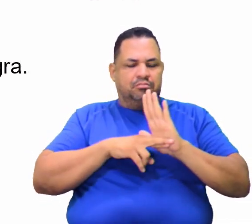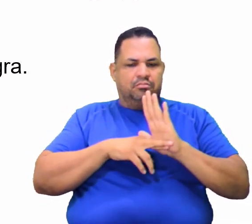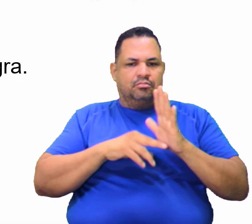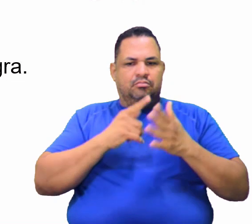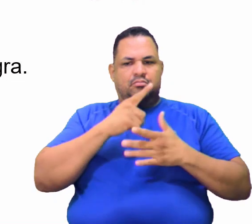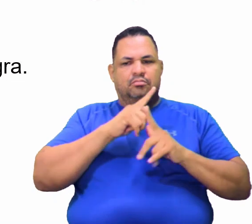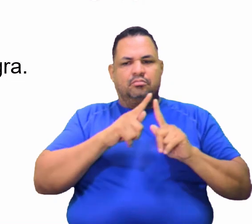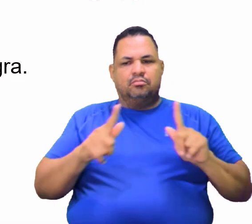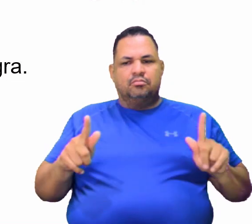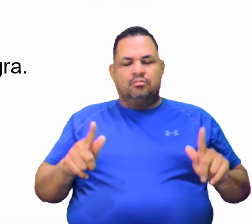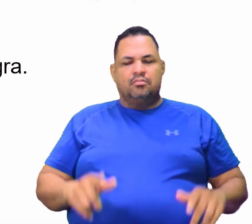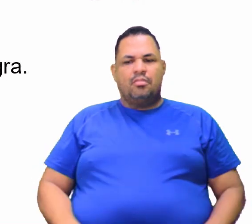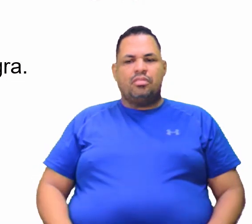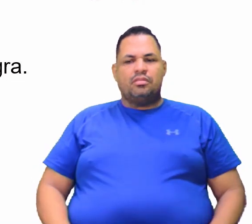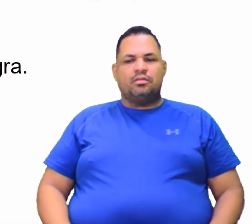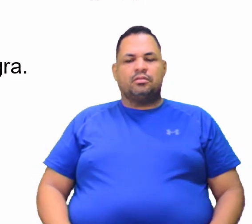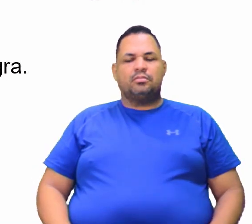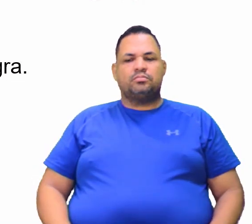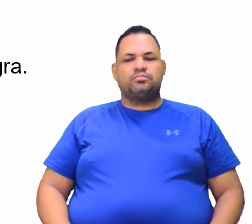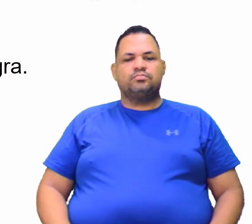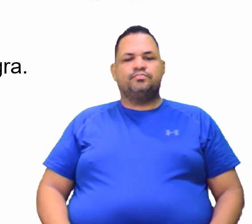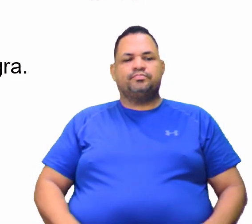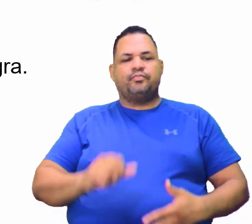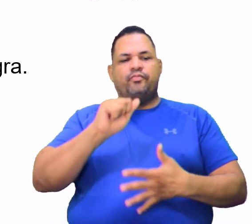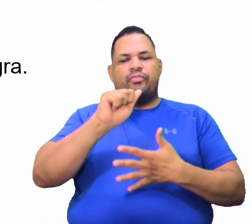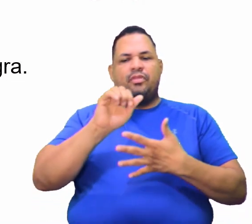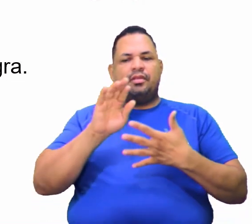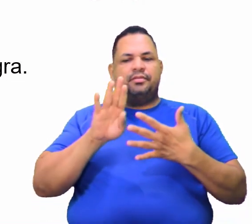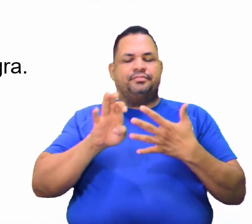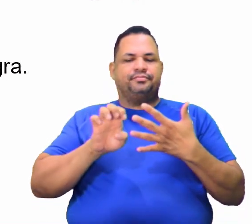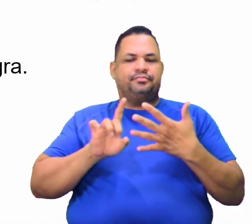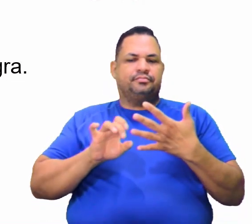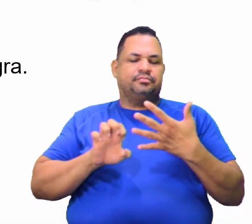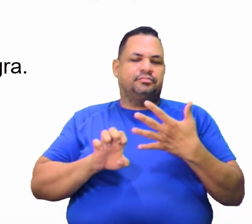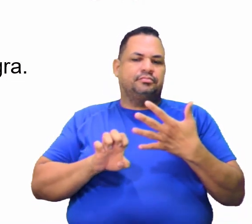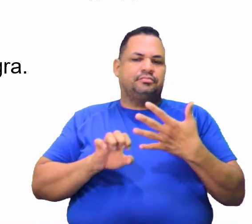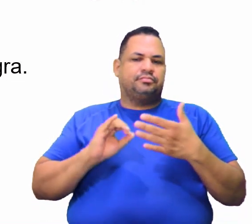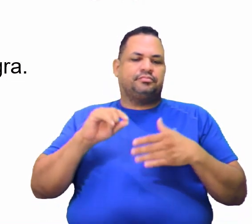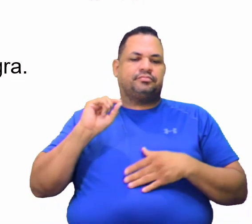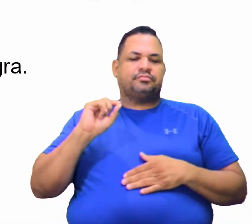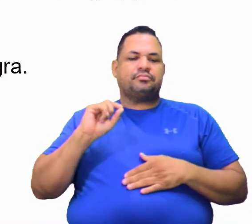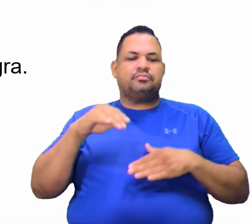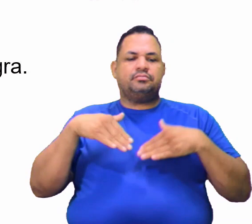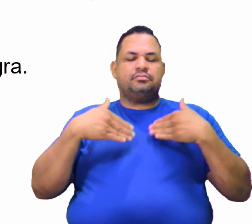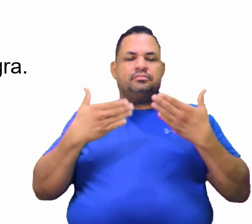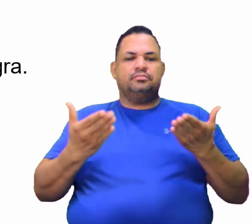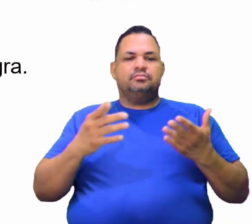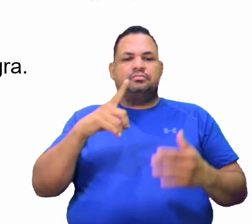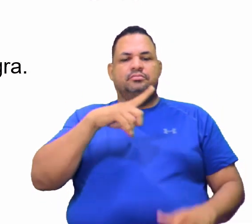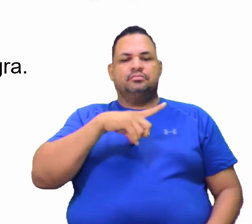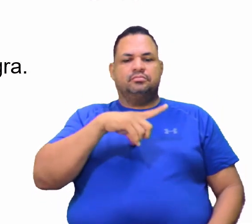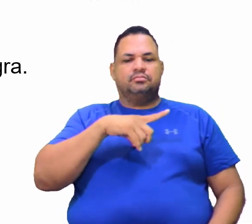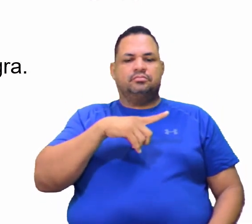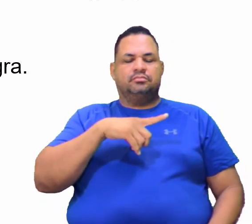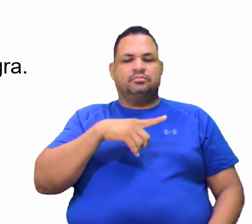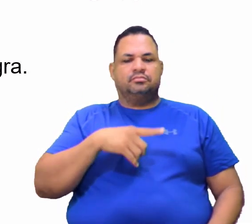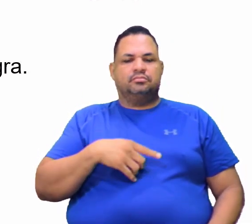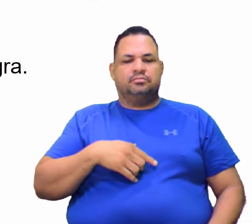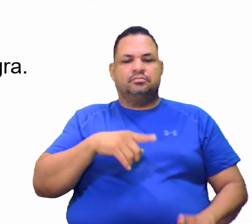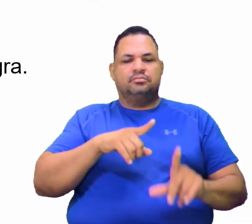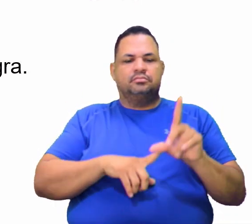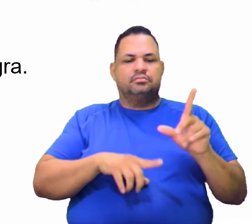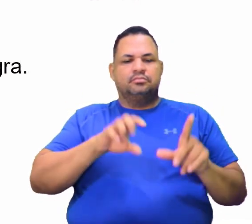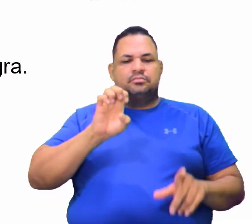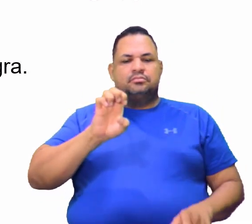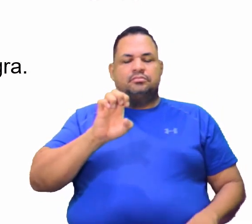essa regra gramatical A, B, C, D ou E, amado. Nós temos aqui o gabarito letra